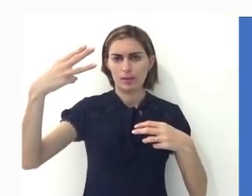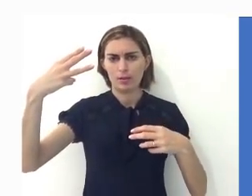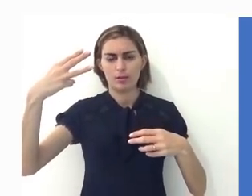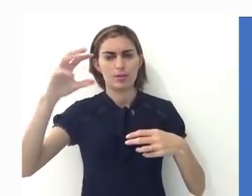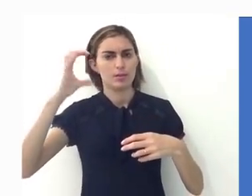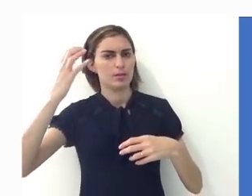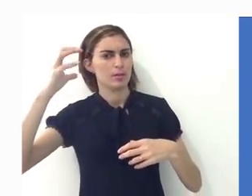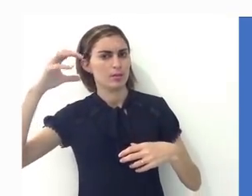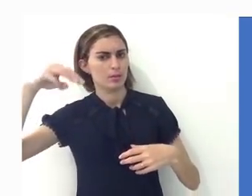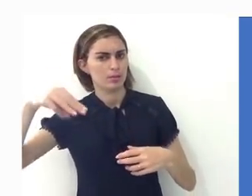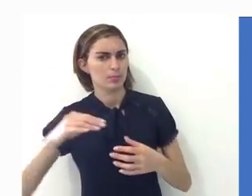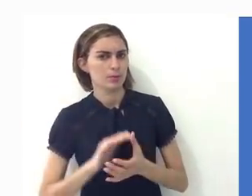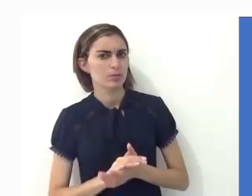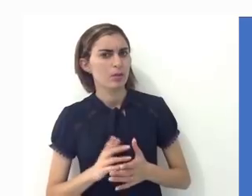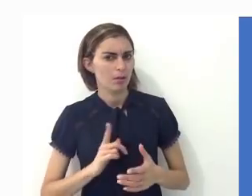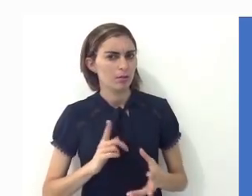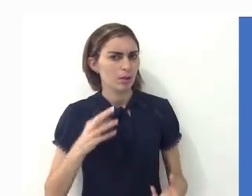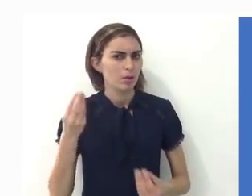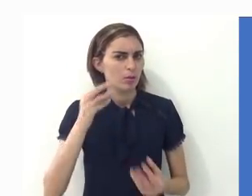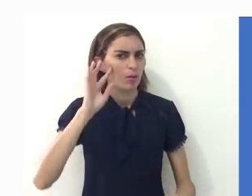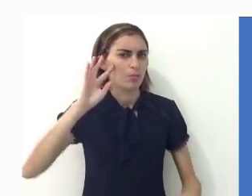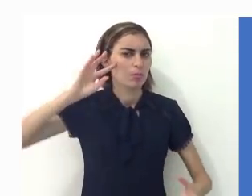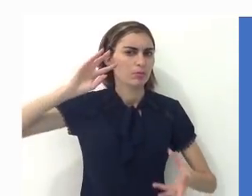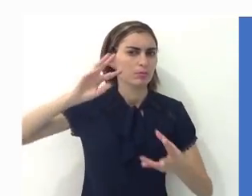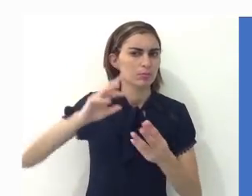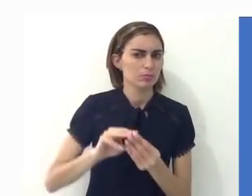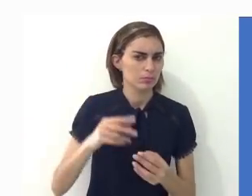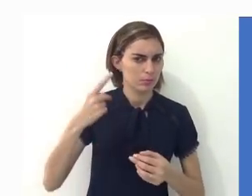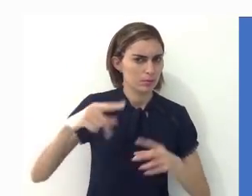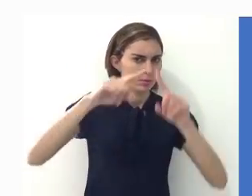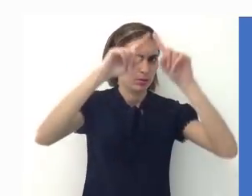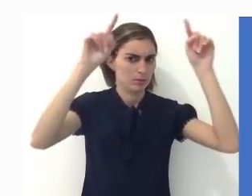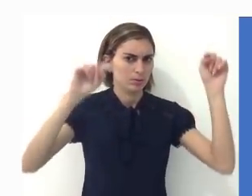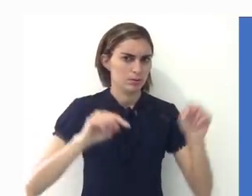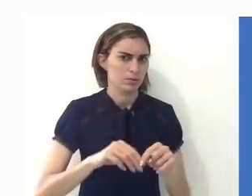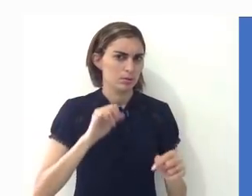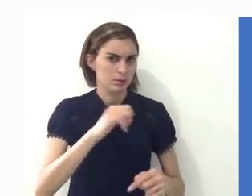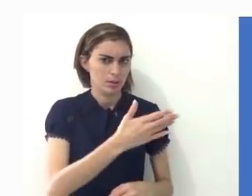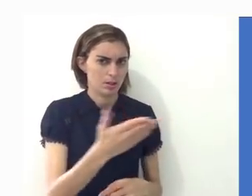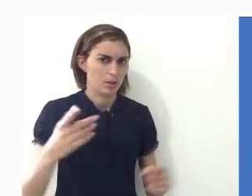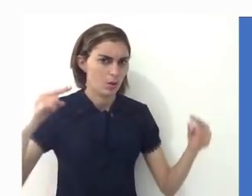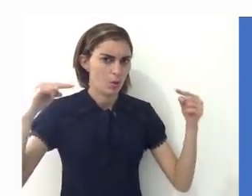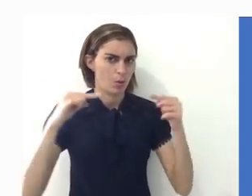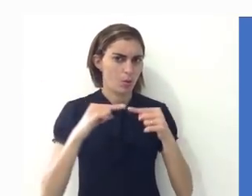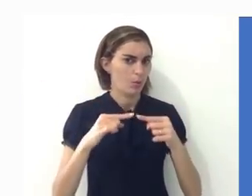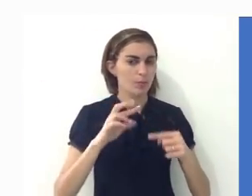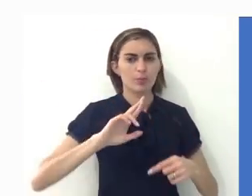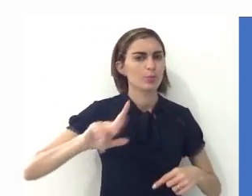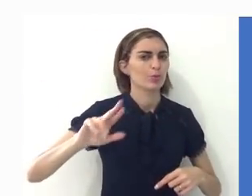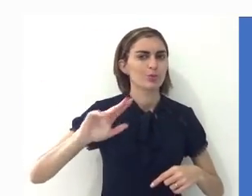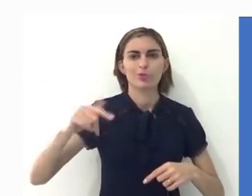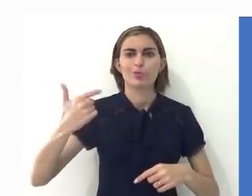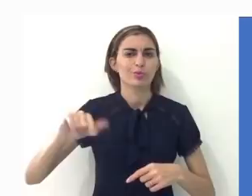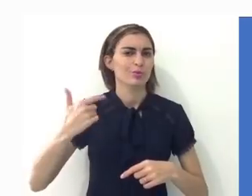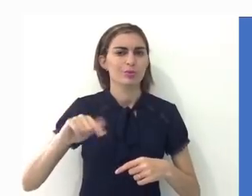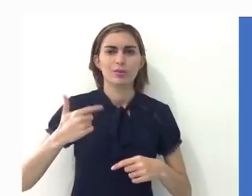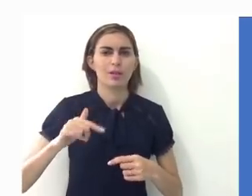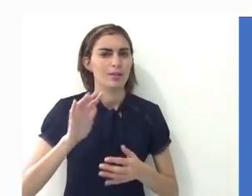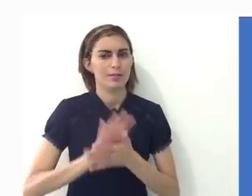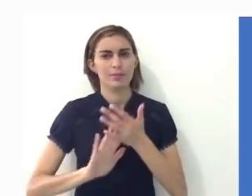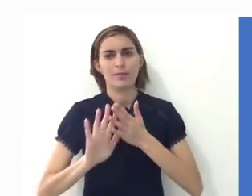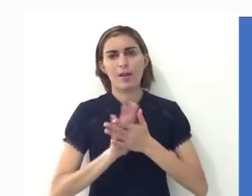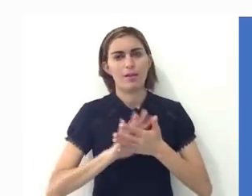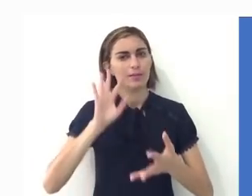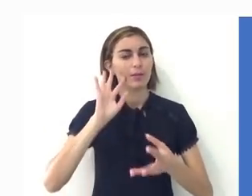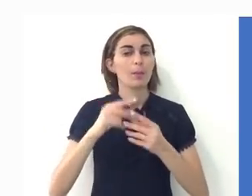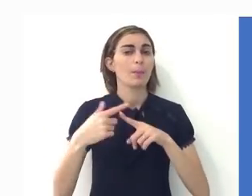é 3 centímetros. Gente, tem como eu concluir sobre esse paralelogramo se ele é congruente? Não